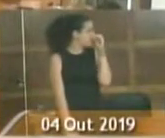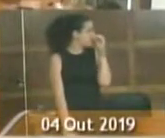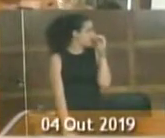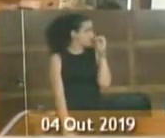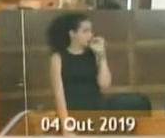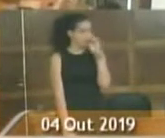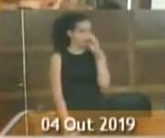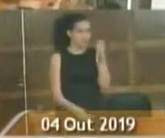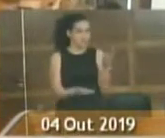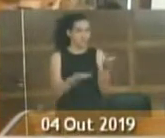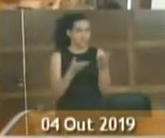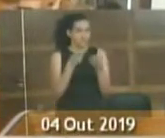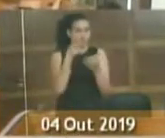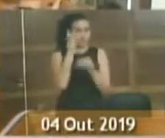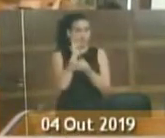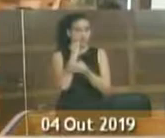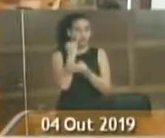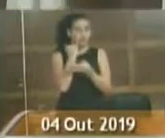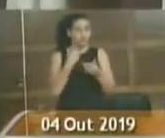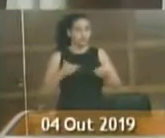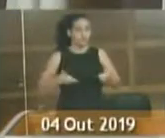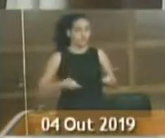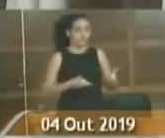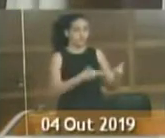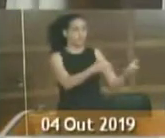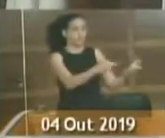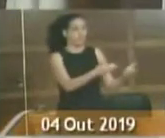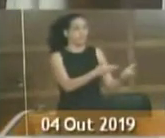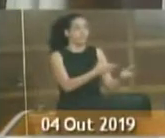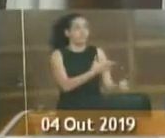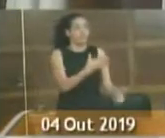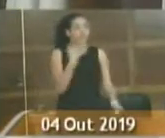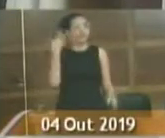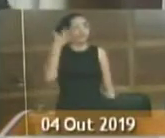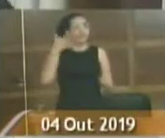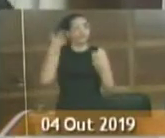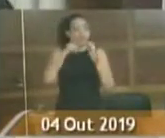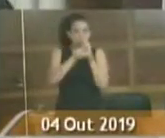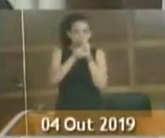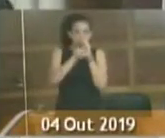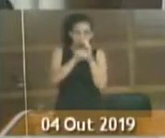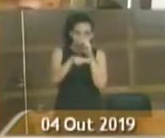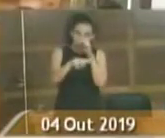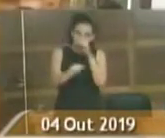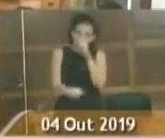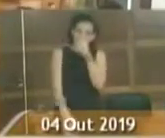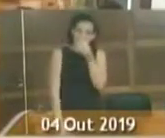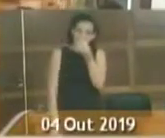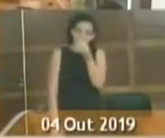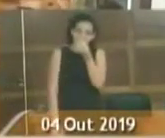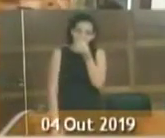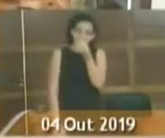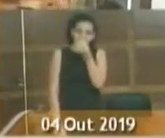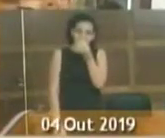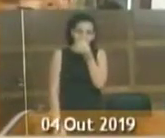Eu convido agora a vereadora Jane Veiga para fazer a entrega do certificado à palestrante, Luana Caldelas.